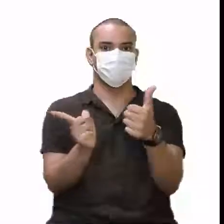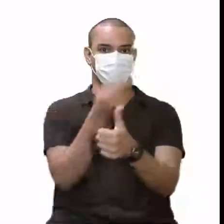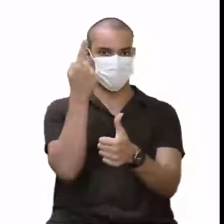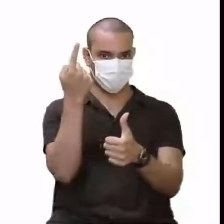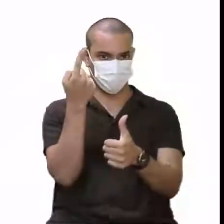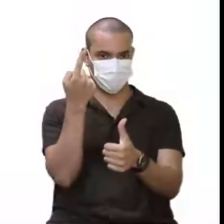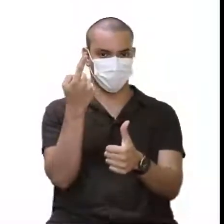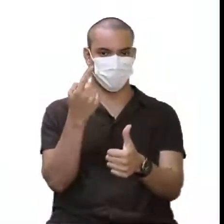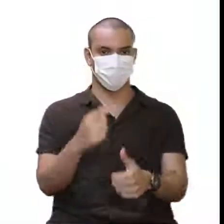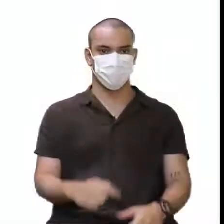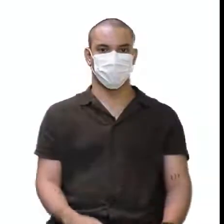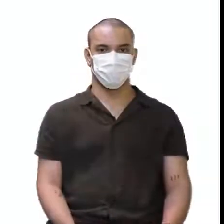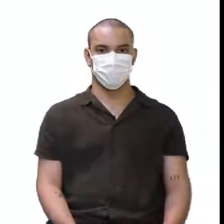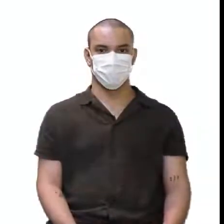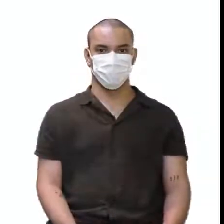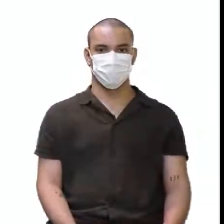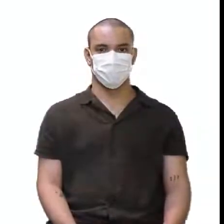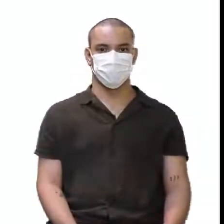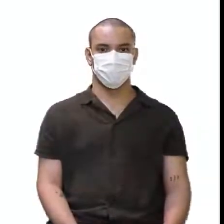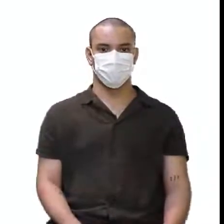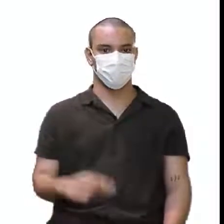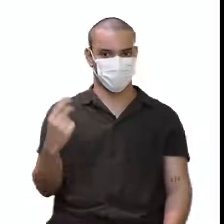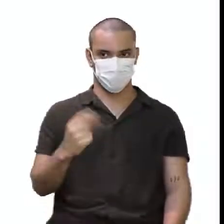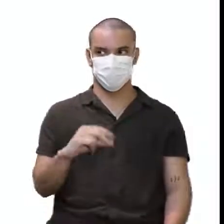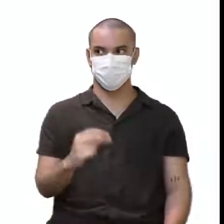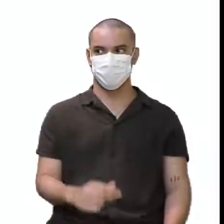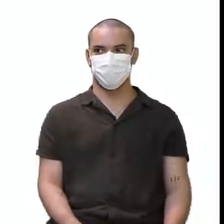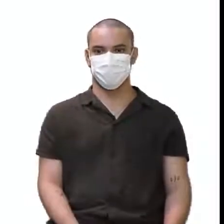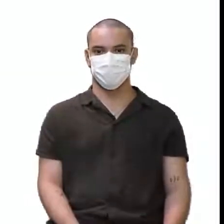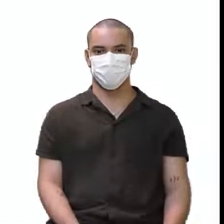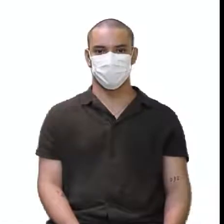no quadro. Vamos lá!